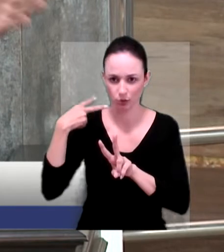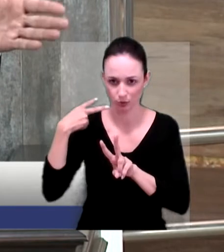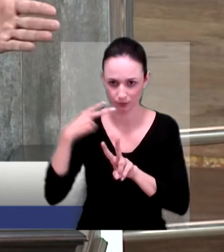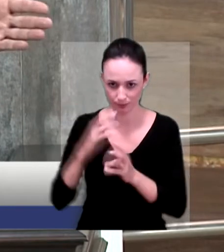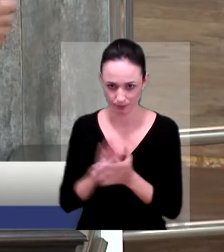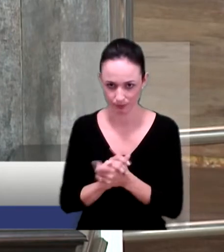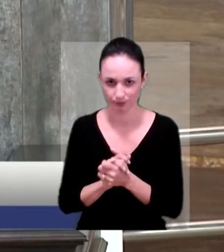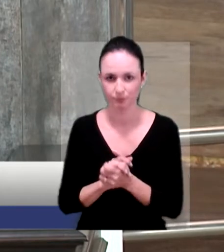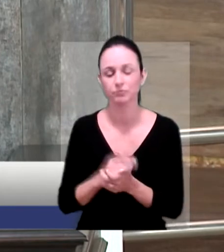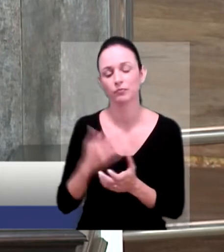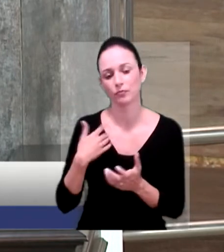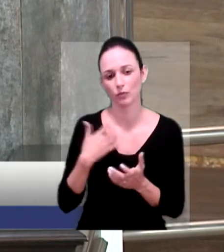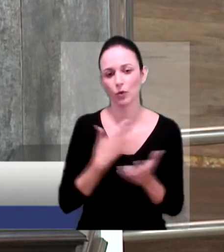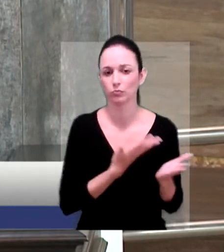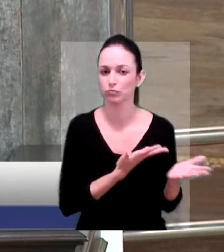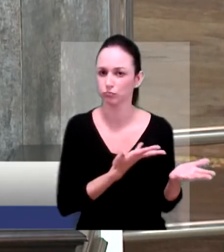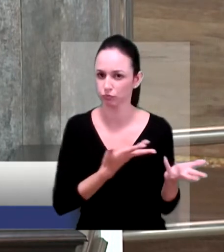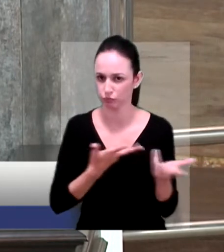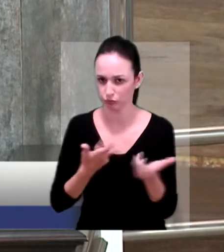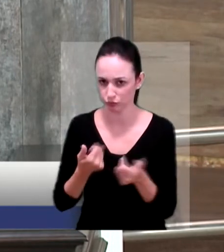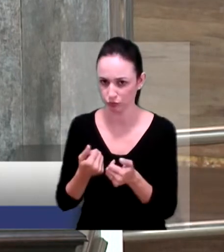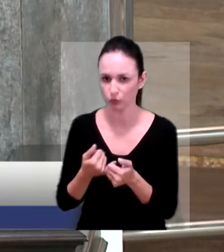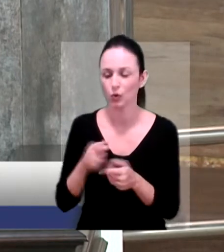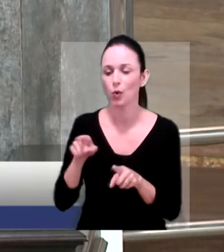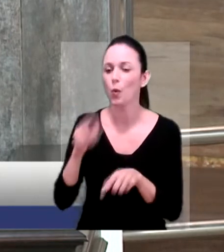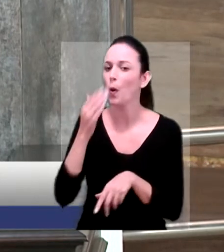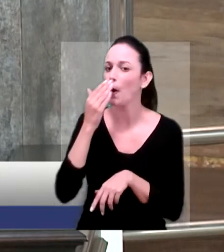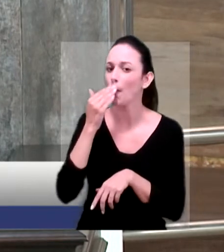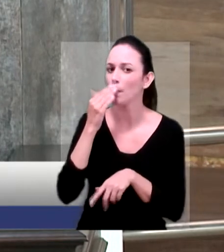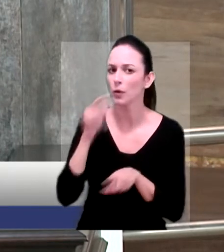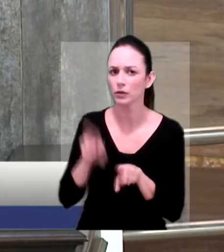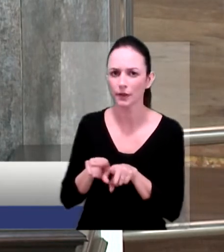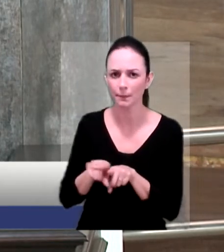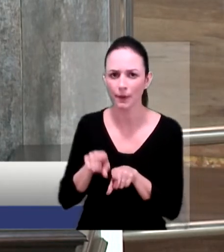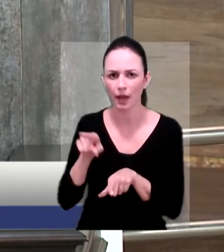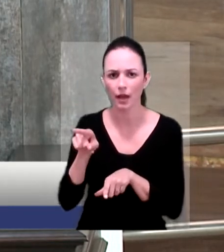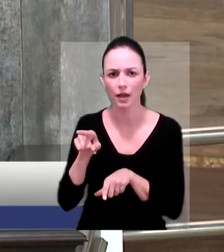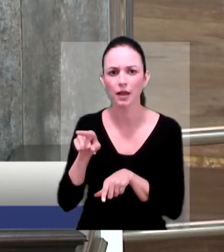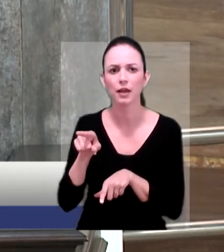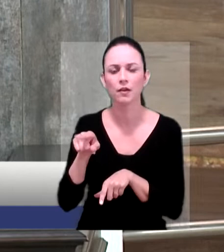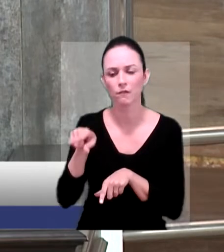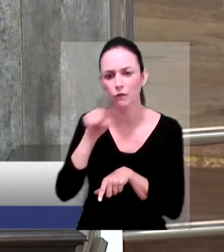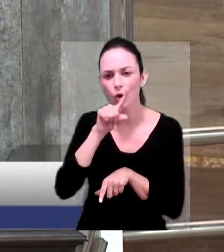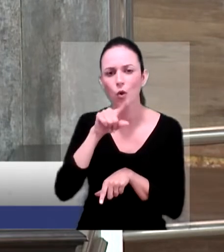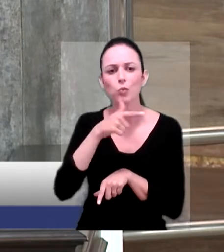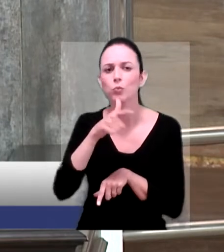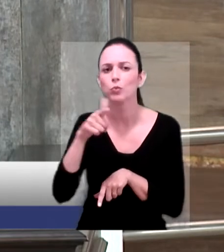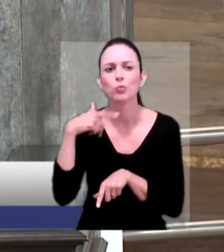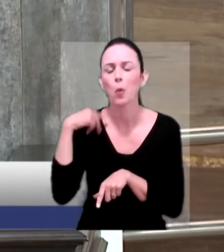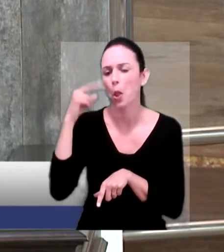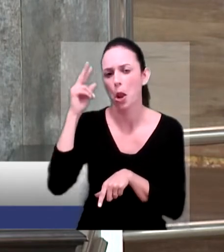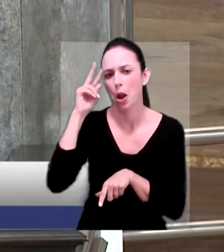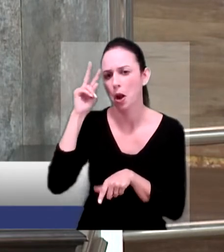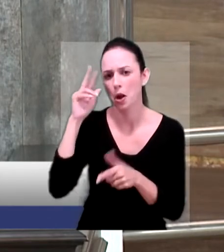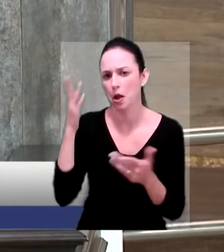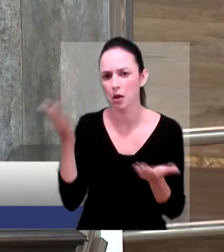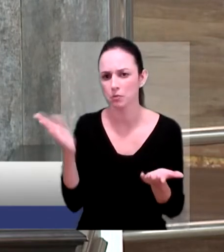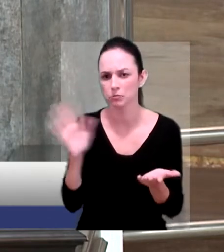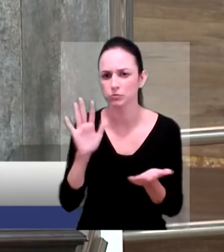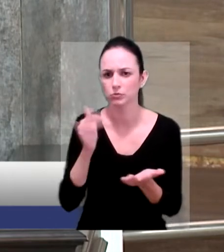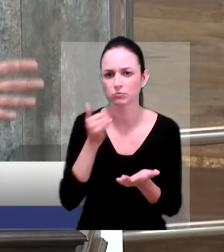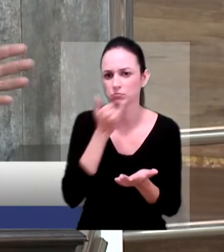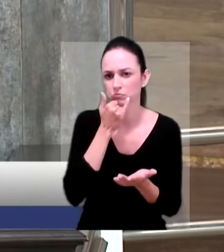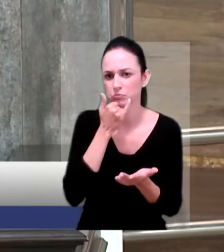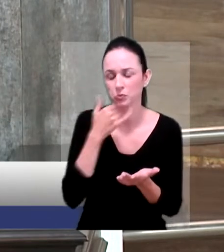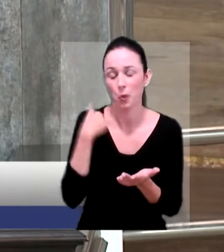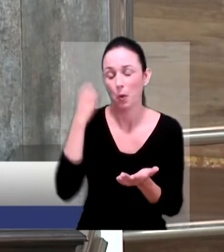o vereador José Carlos Borgo estava presente, eu não lembro se tinha algum aqui outro presente, se estou esquecendo, desculpe, e fui convidado